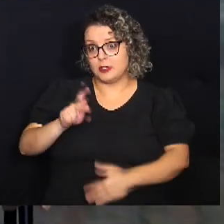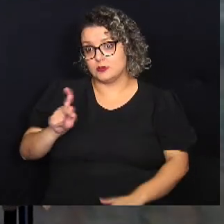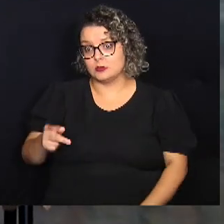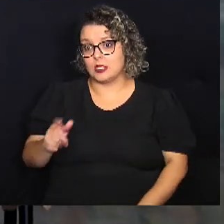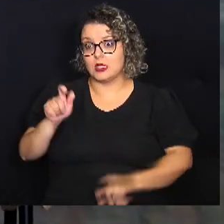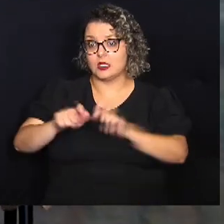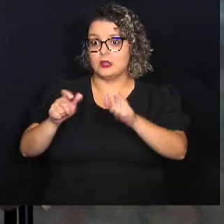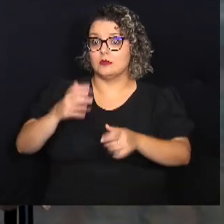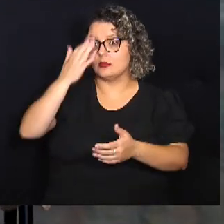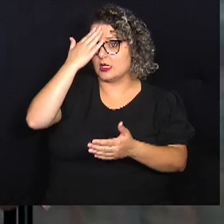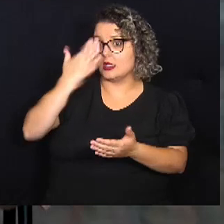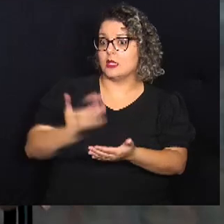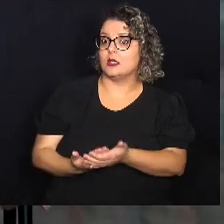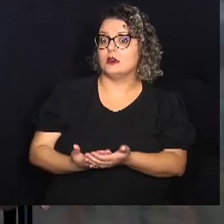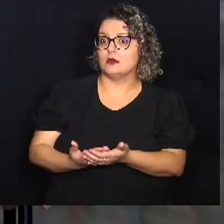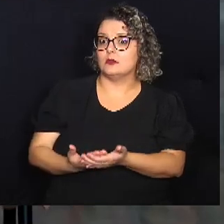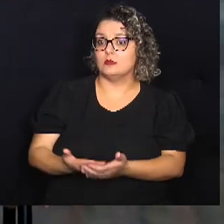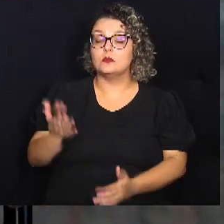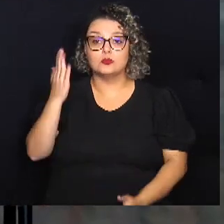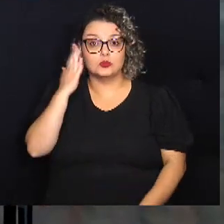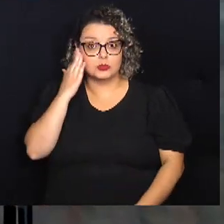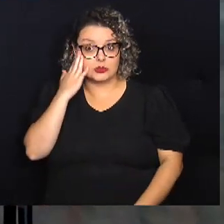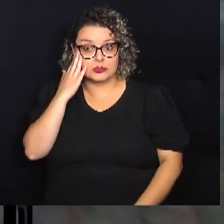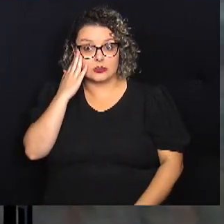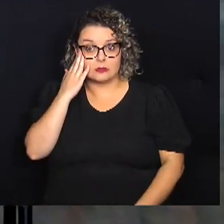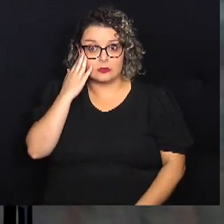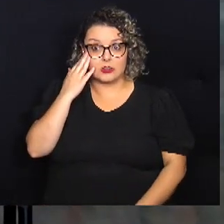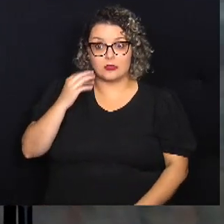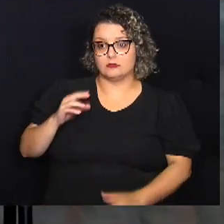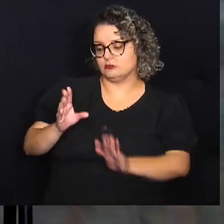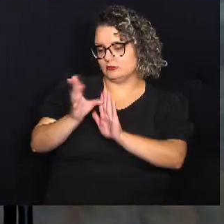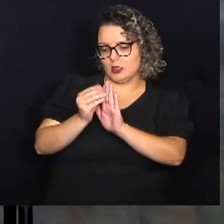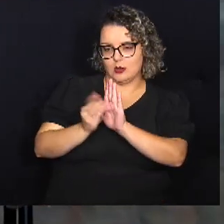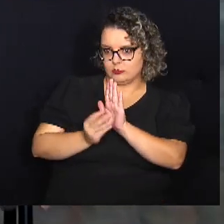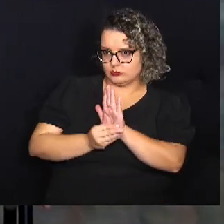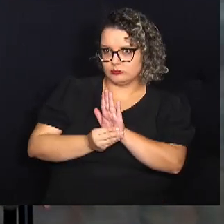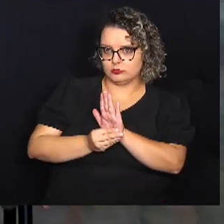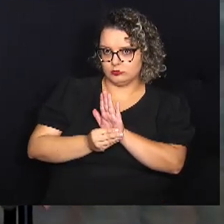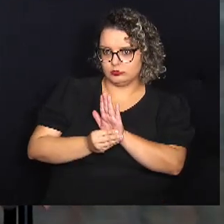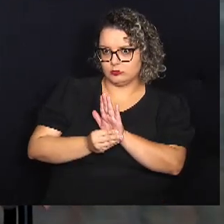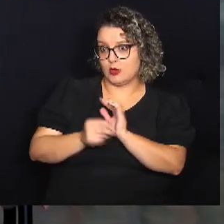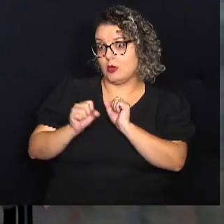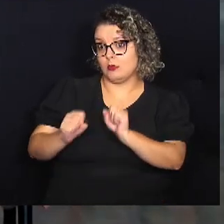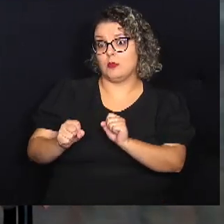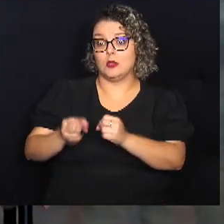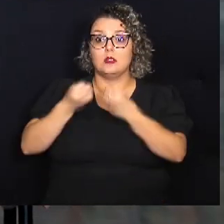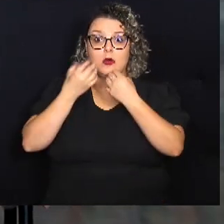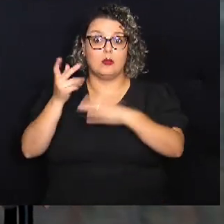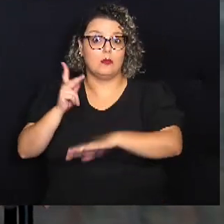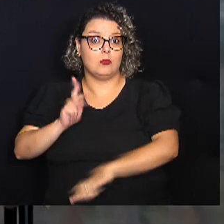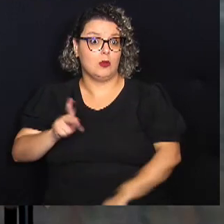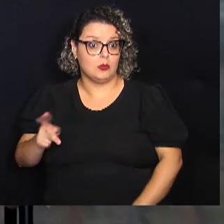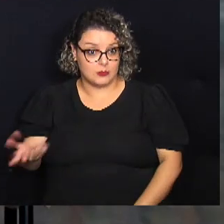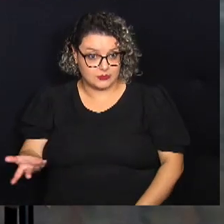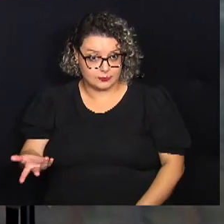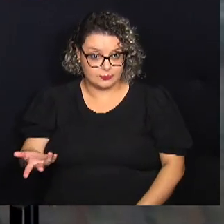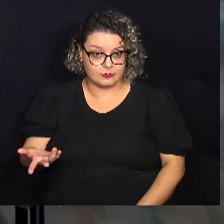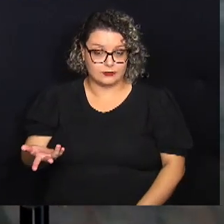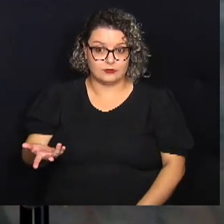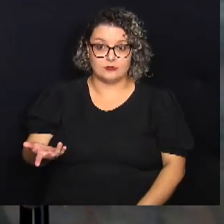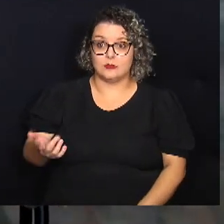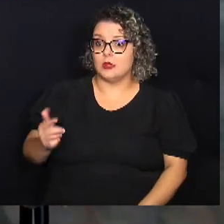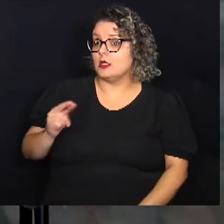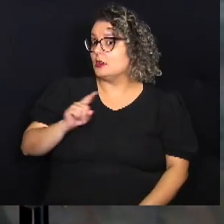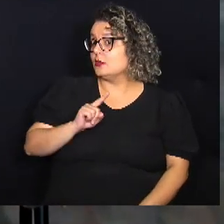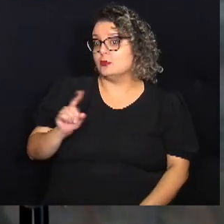pessoas acreditam que por saber um determinado conteúdo, ele pode ser um bom professor. Então, não